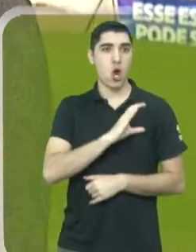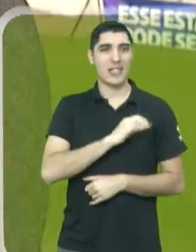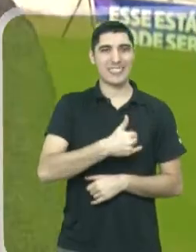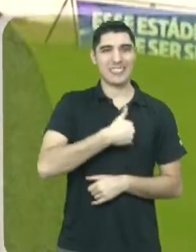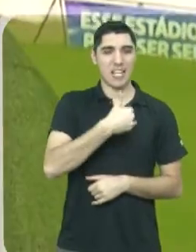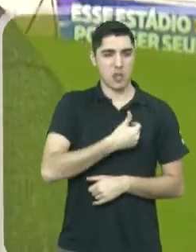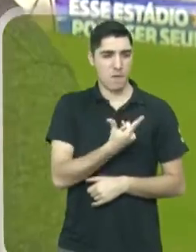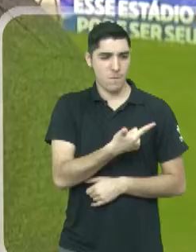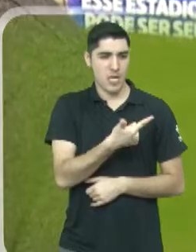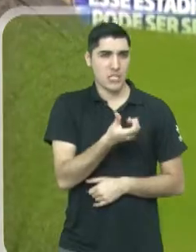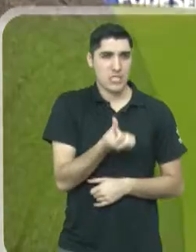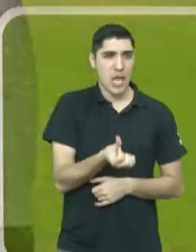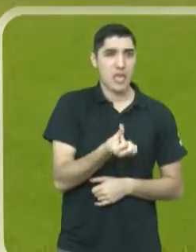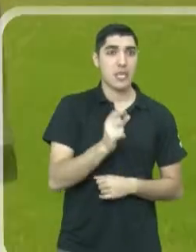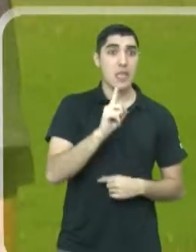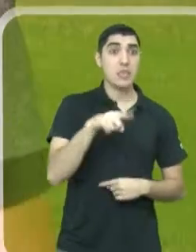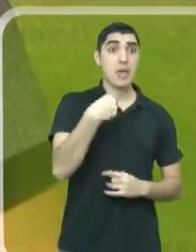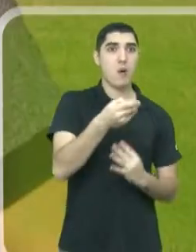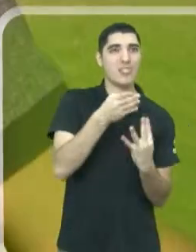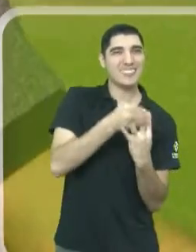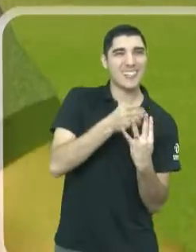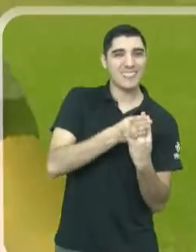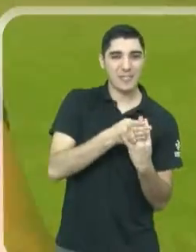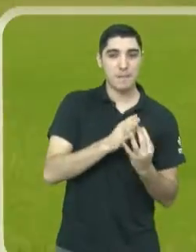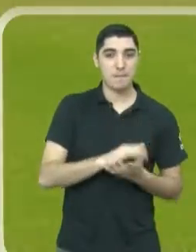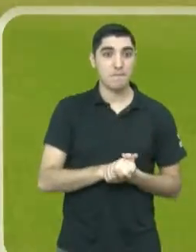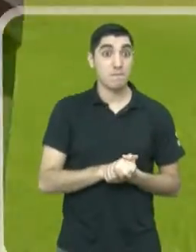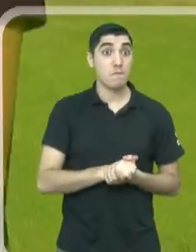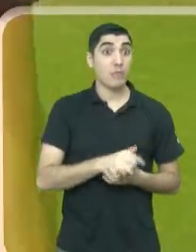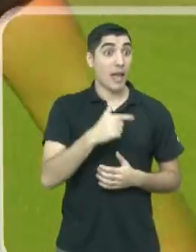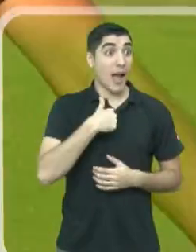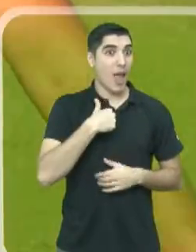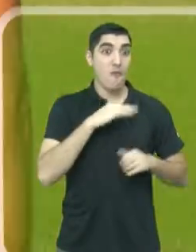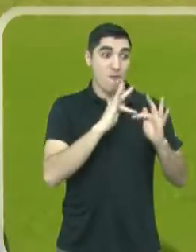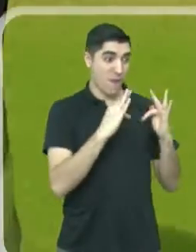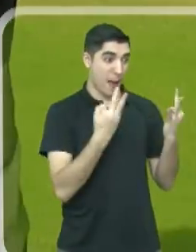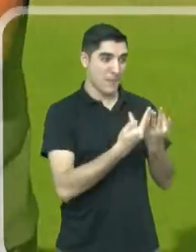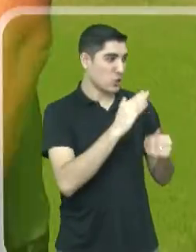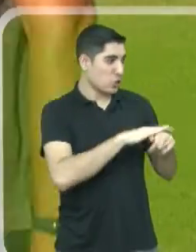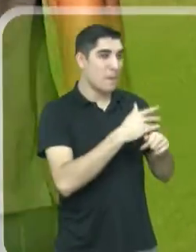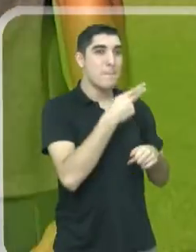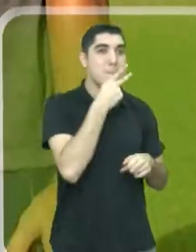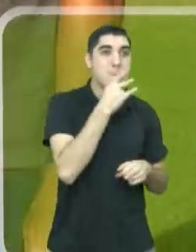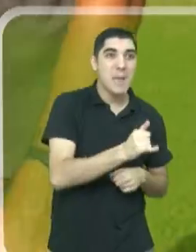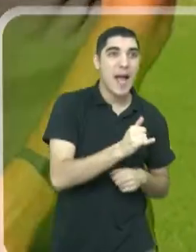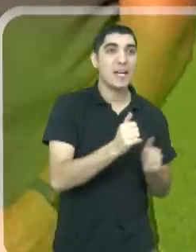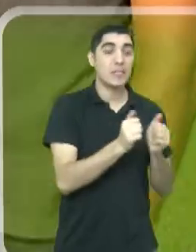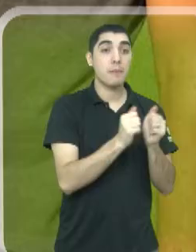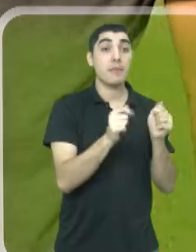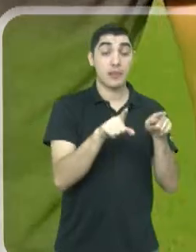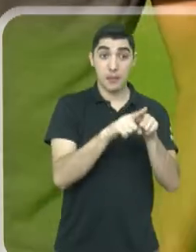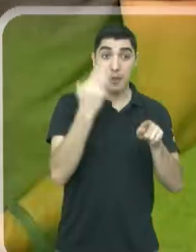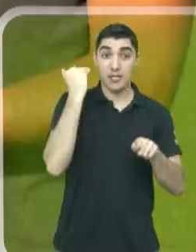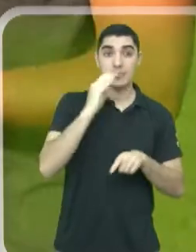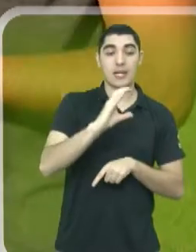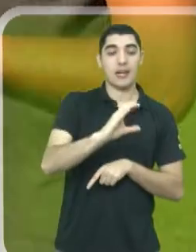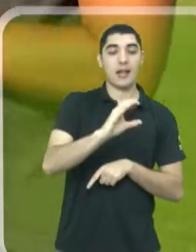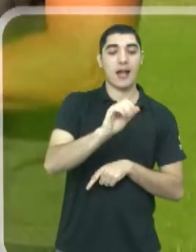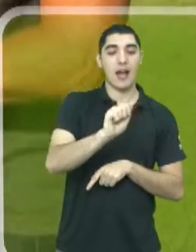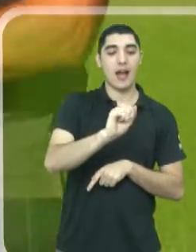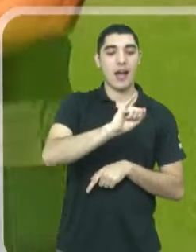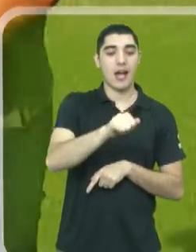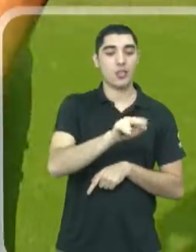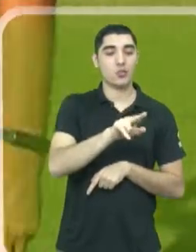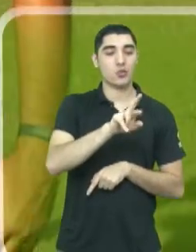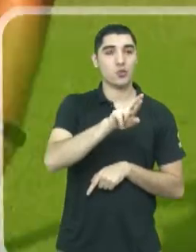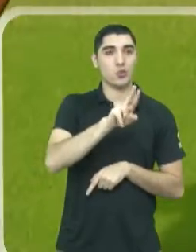anos, depois do intervalo. Chamou toda a família. Chamei todo mundo para a sala, meu pai, o Cajuru apresentando